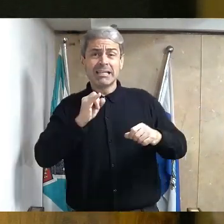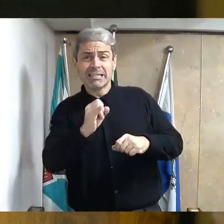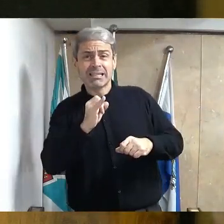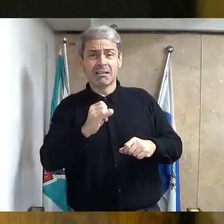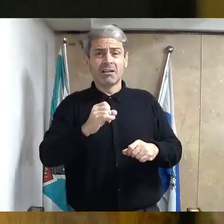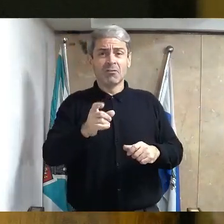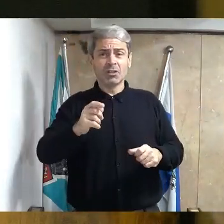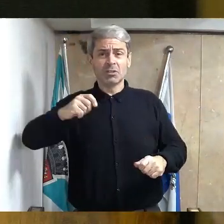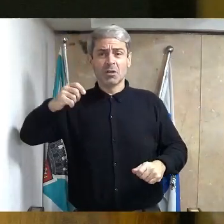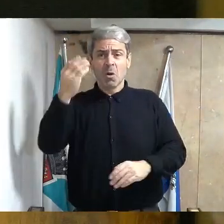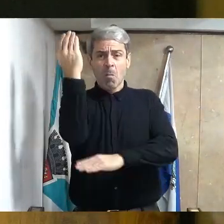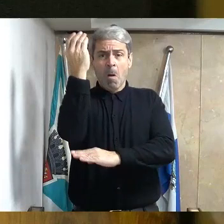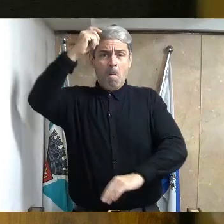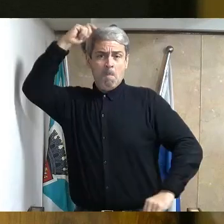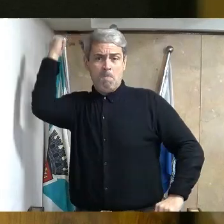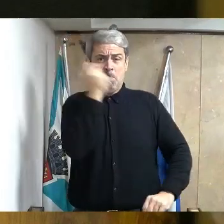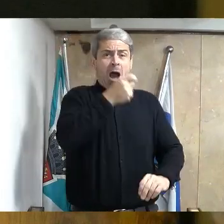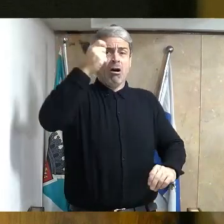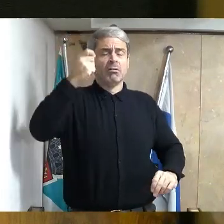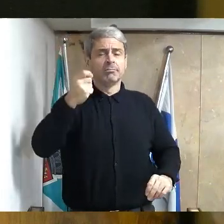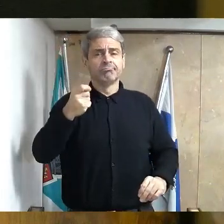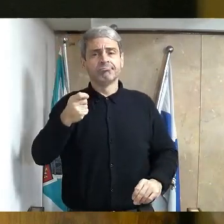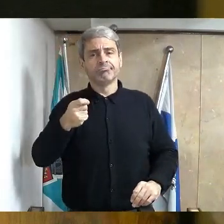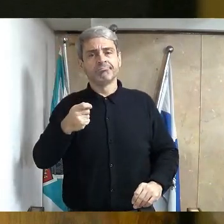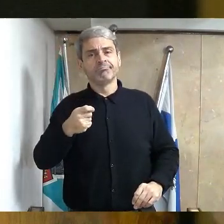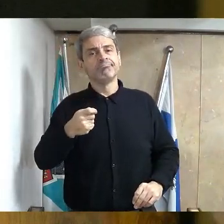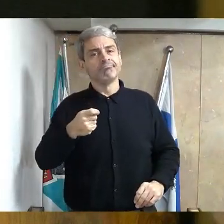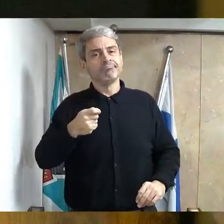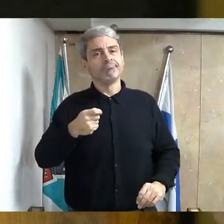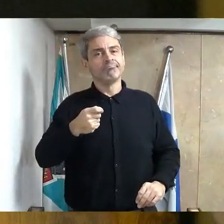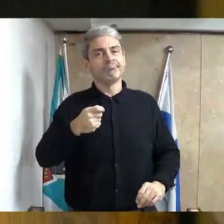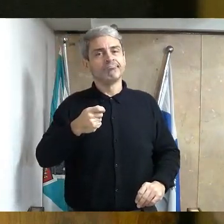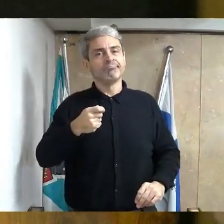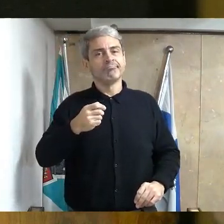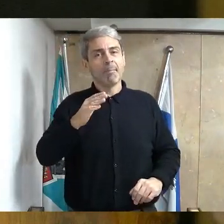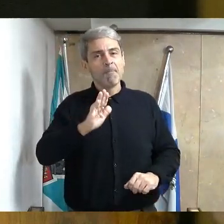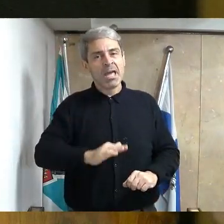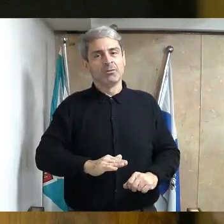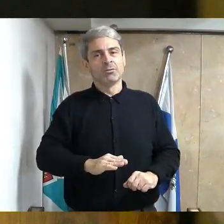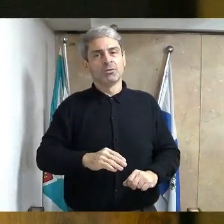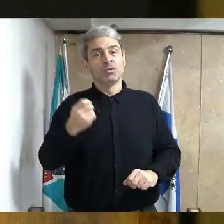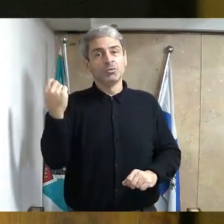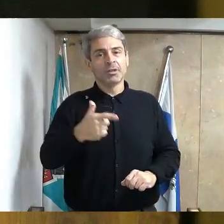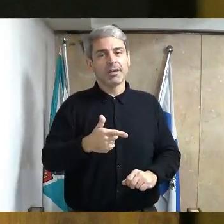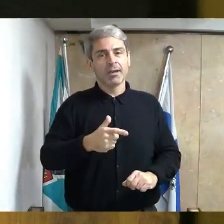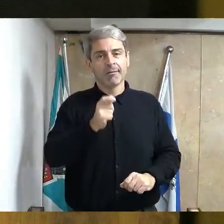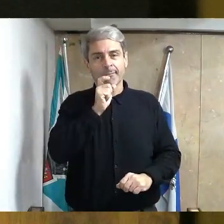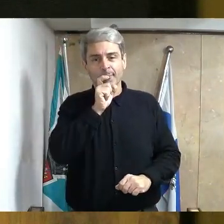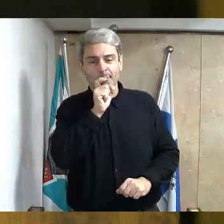fosse uma paulada, doía menos do que uma palavra proferida de maneira errônea.